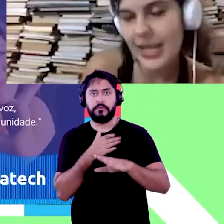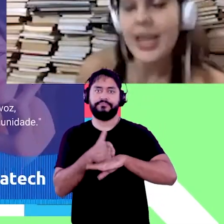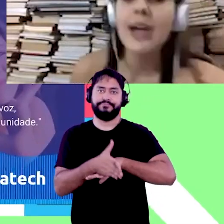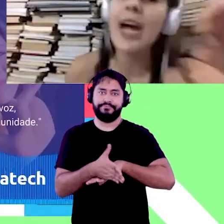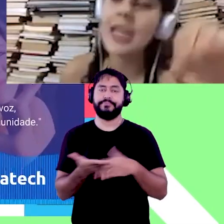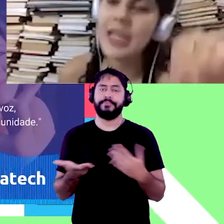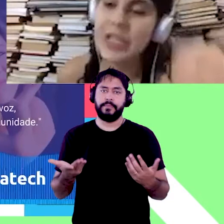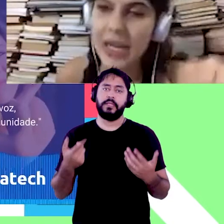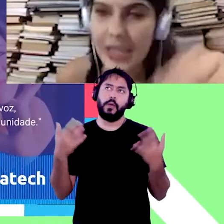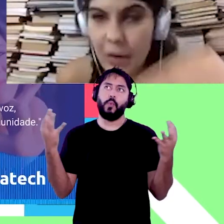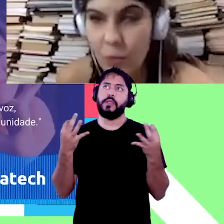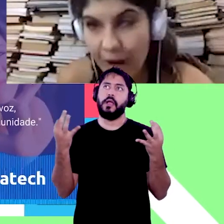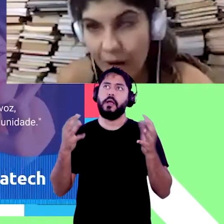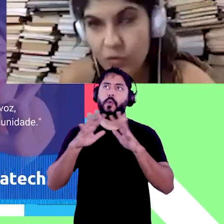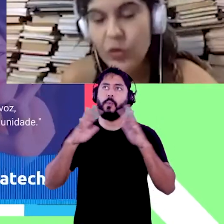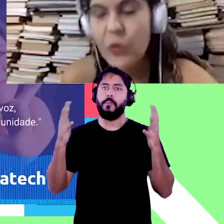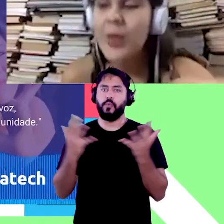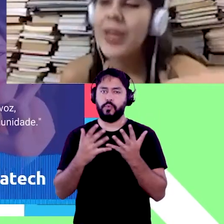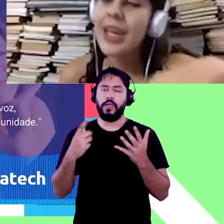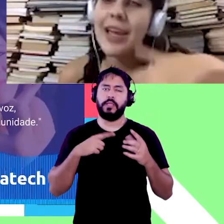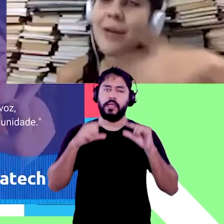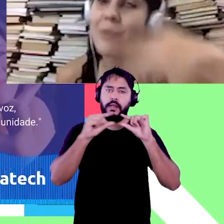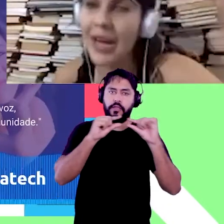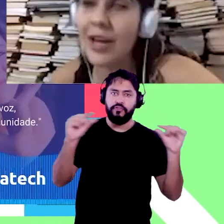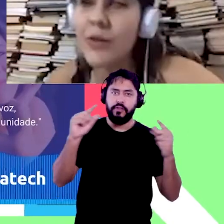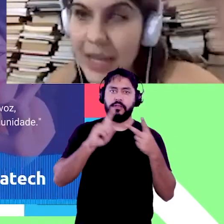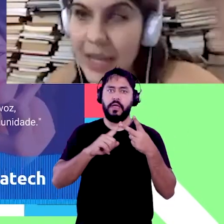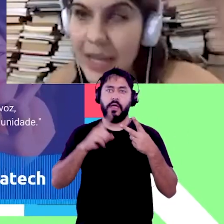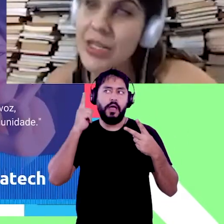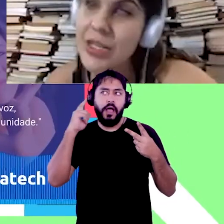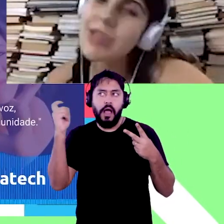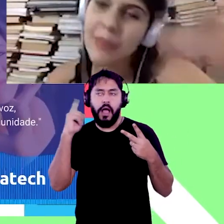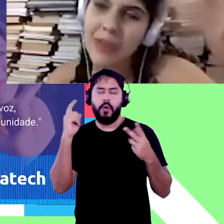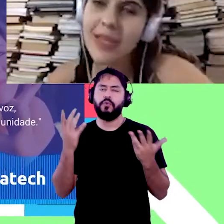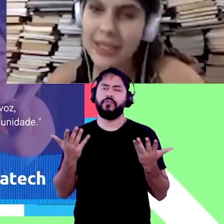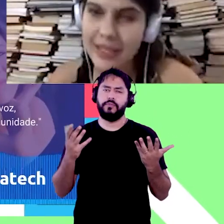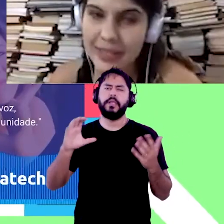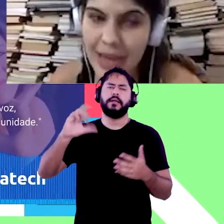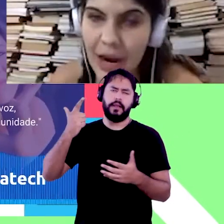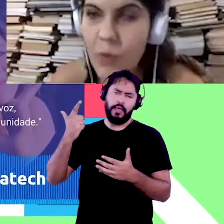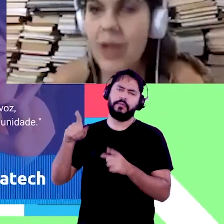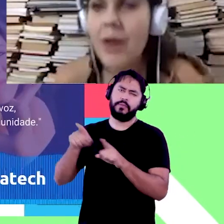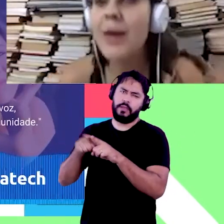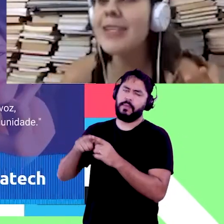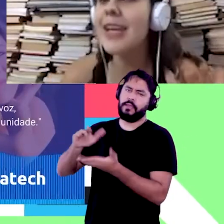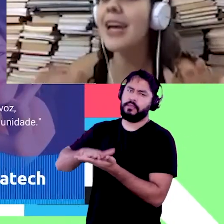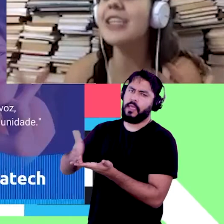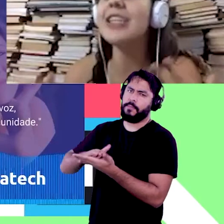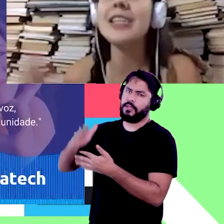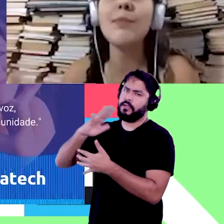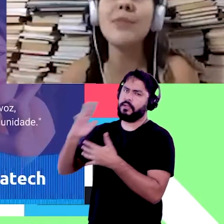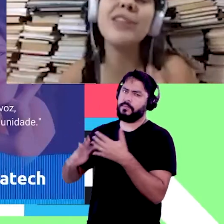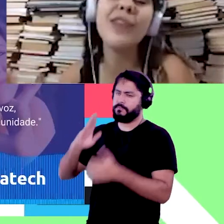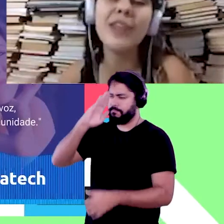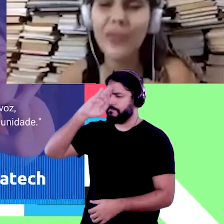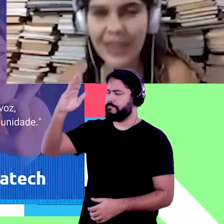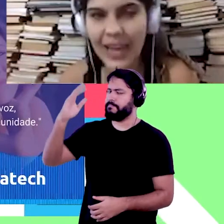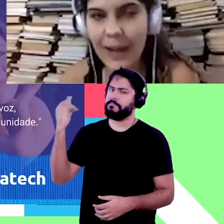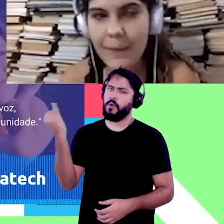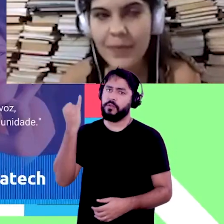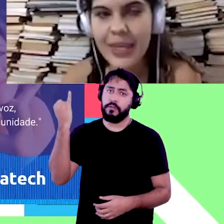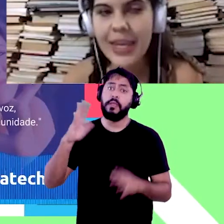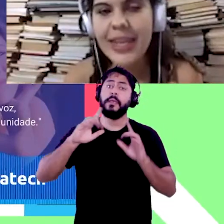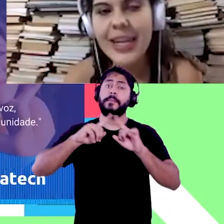aí a legenda, o áudio. Claro, o intérprete de Libras também seria essencial, mas a gente sempre